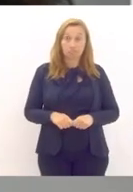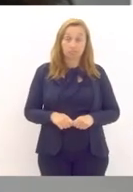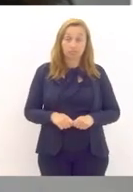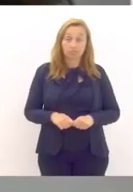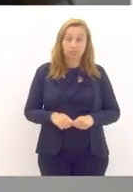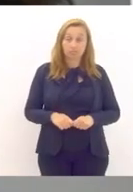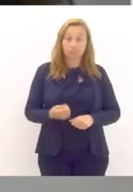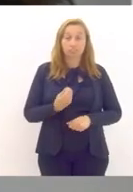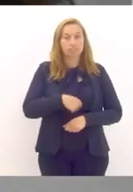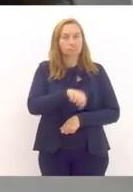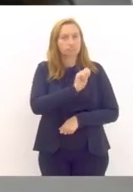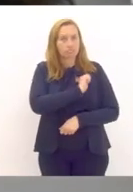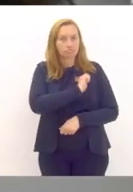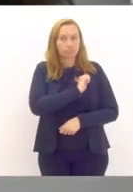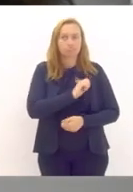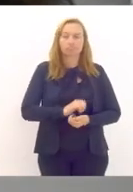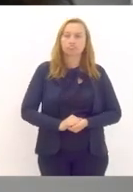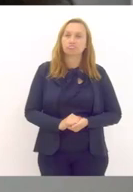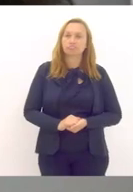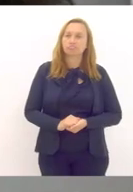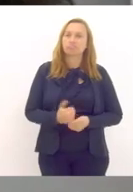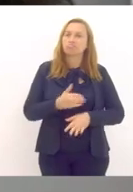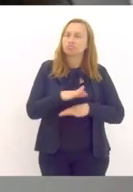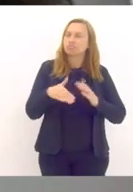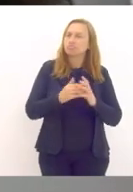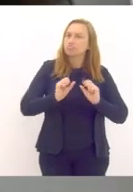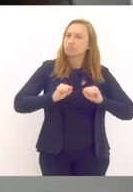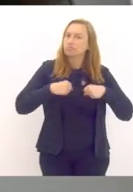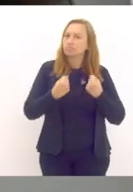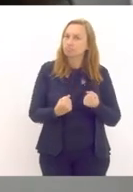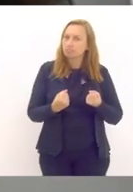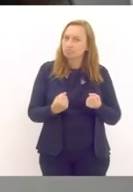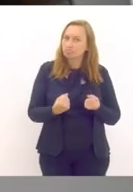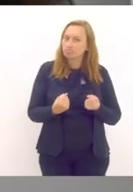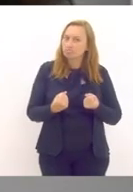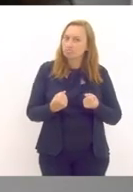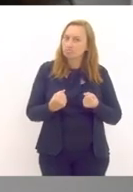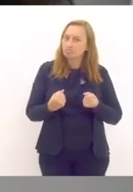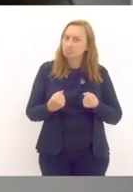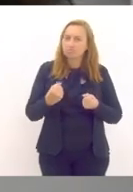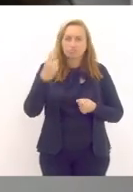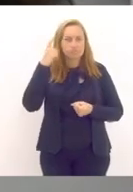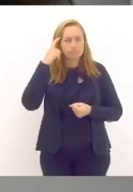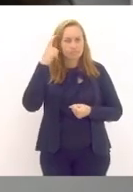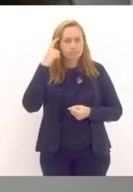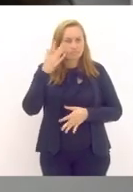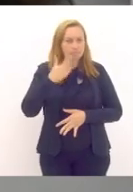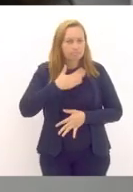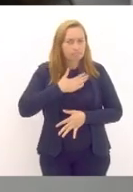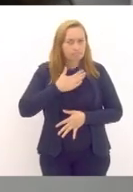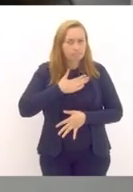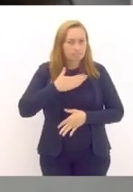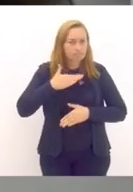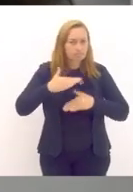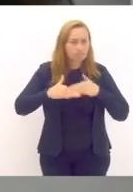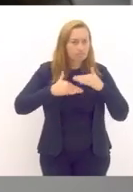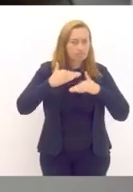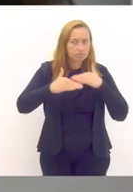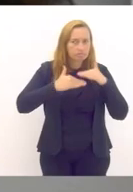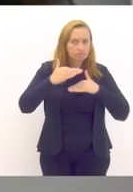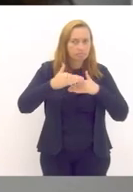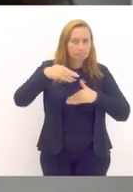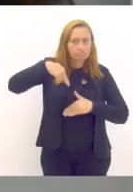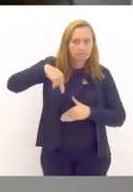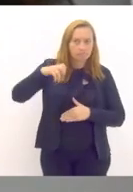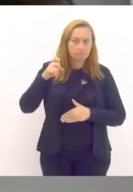recuperação fiscal, com todo o esforço da mesma linha de pensamento meu, desenvolvimentista do Nelson